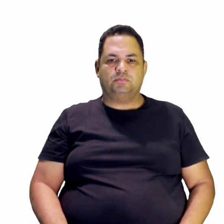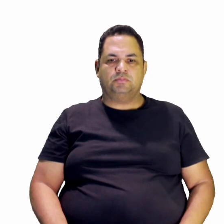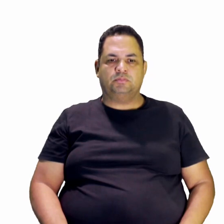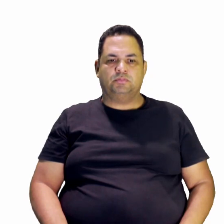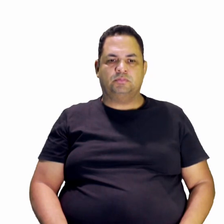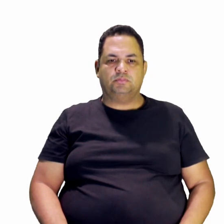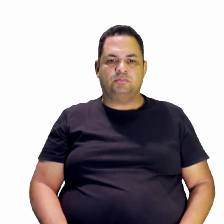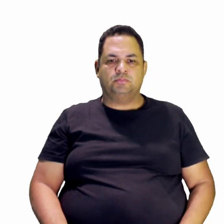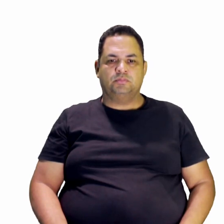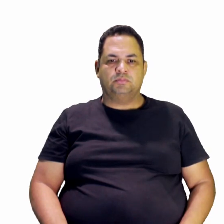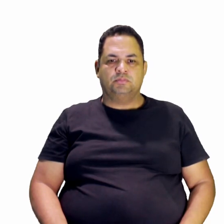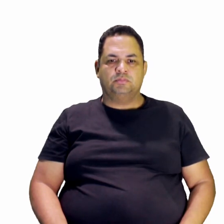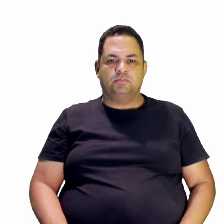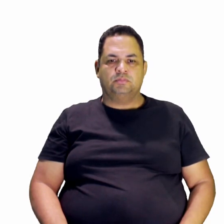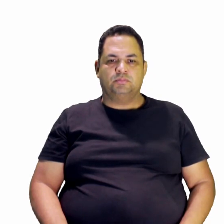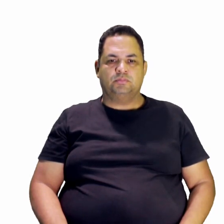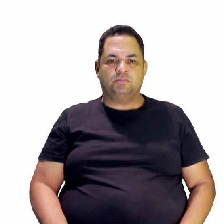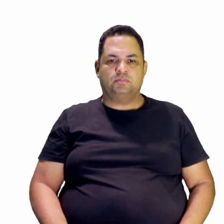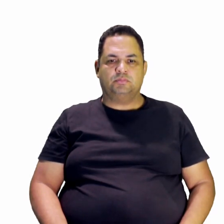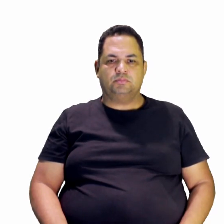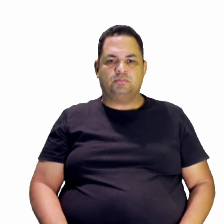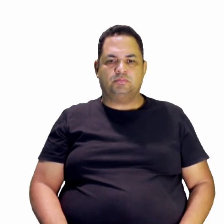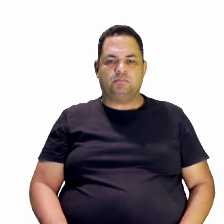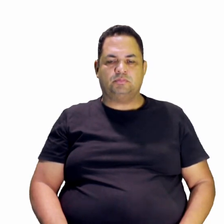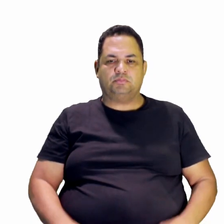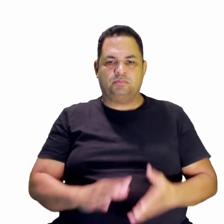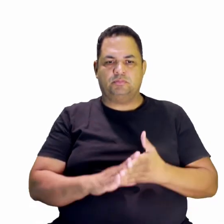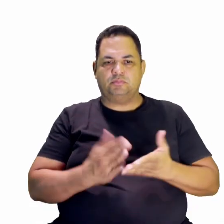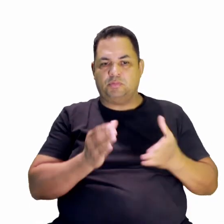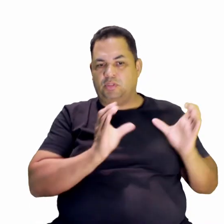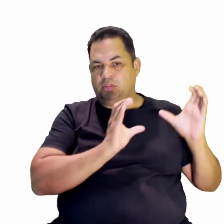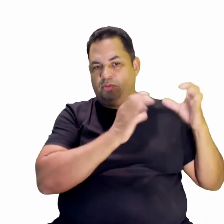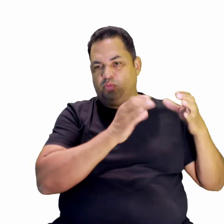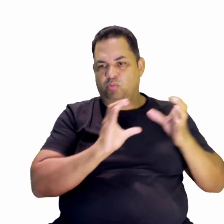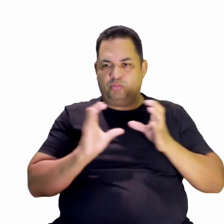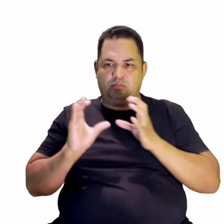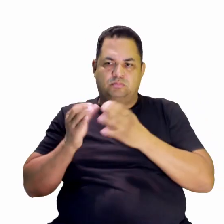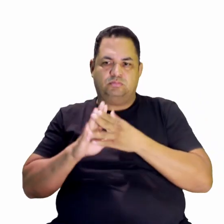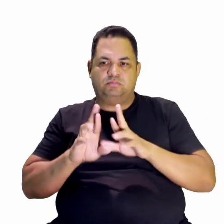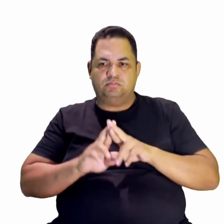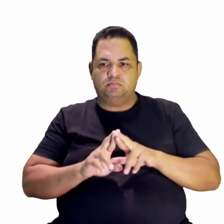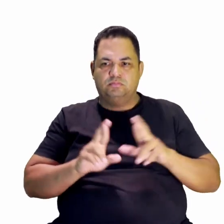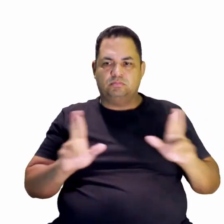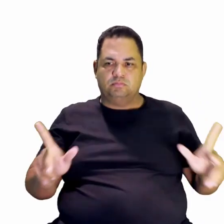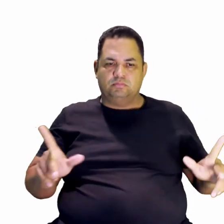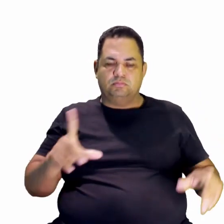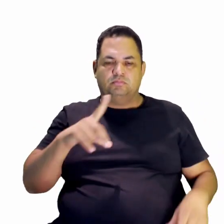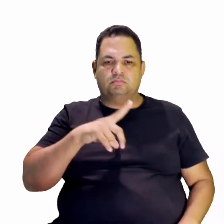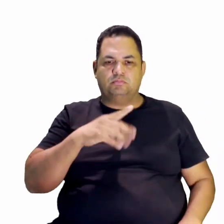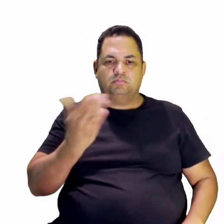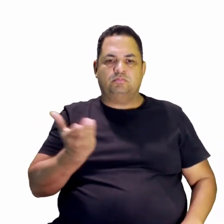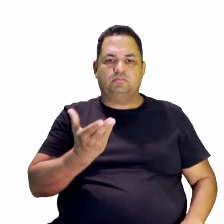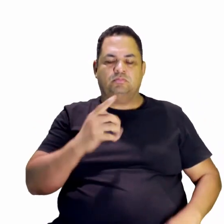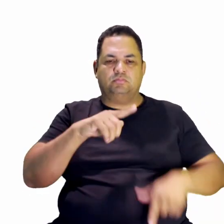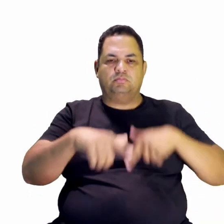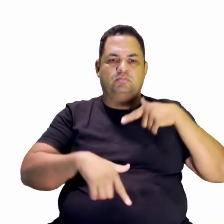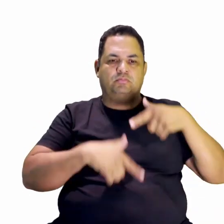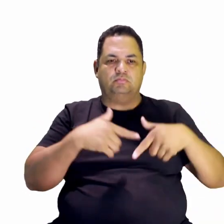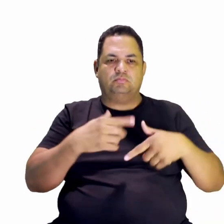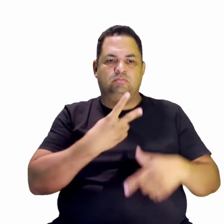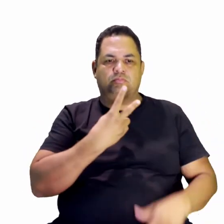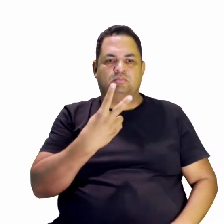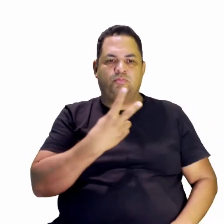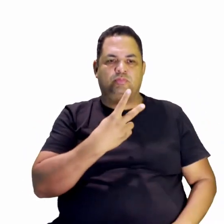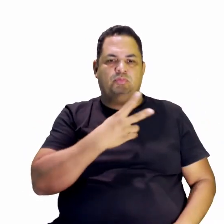os vetores todos desse grupo aqui e os vetores desse grupo. Agora nós estamos trabalhando com o quê? Com